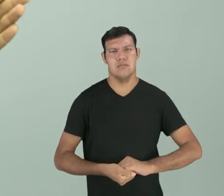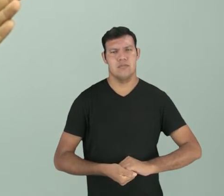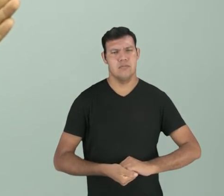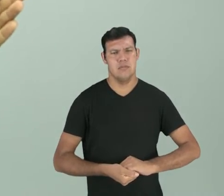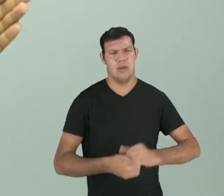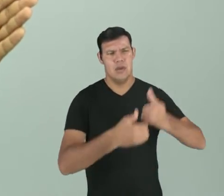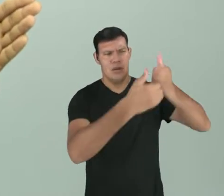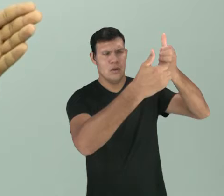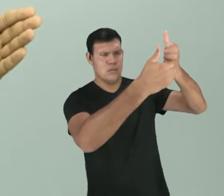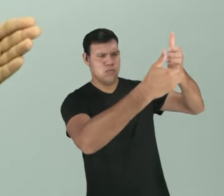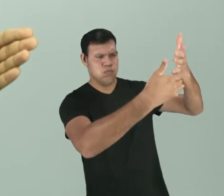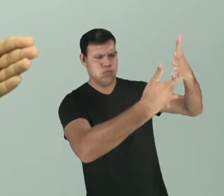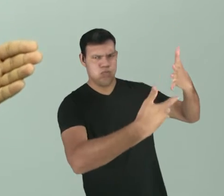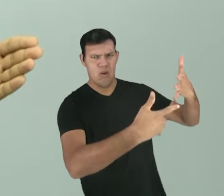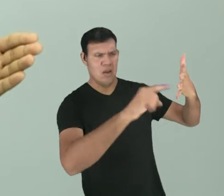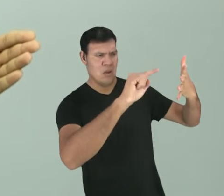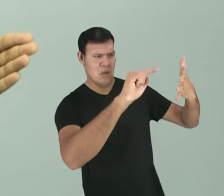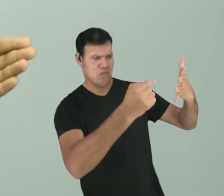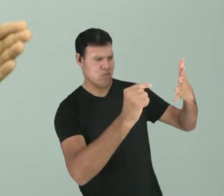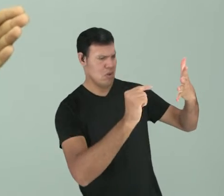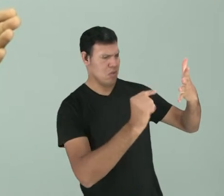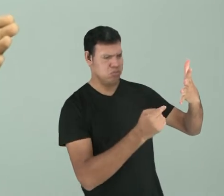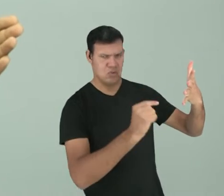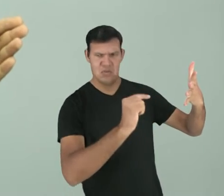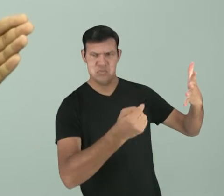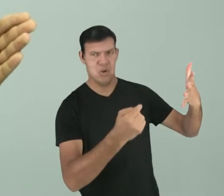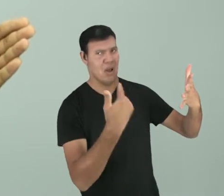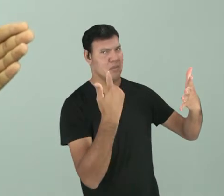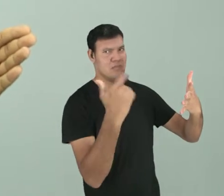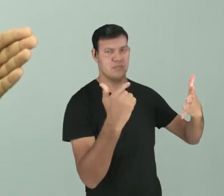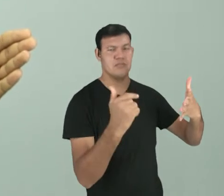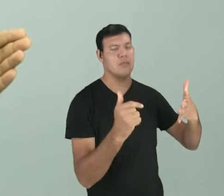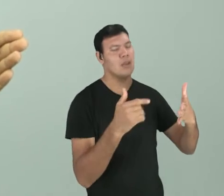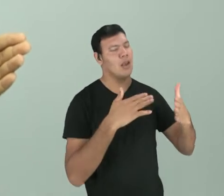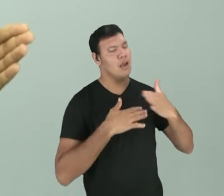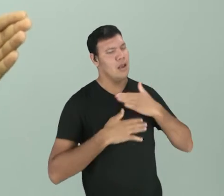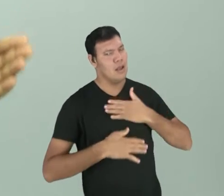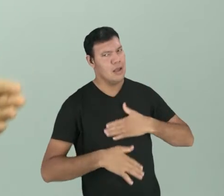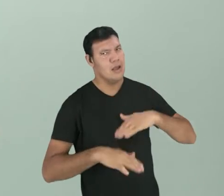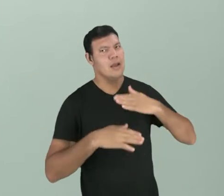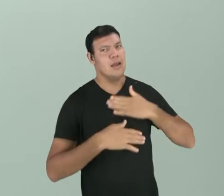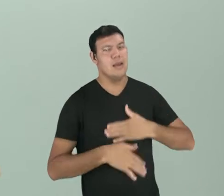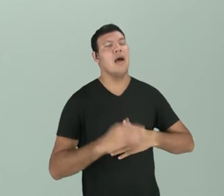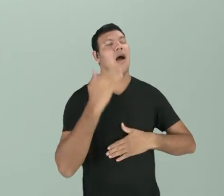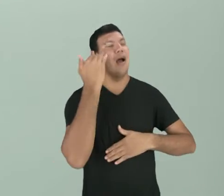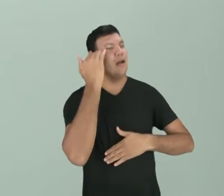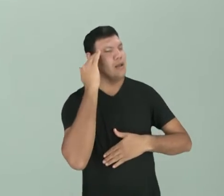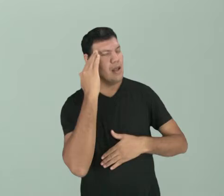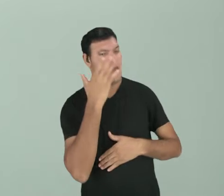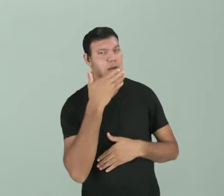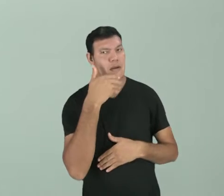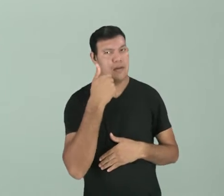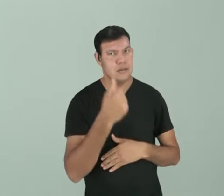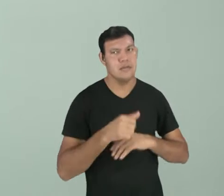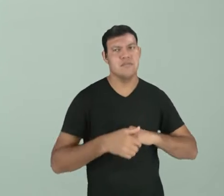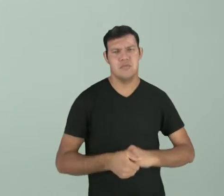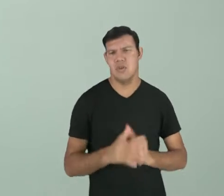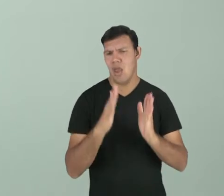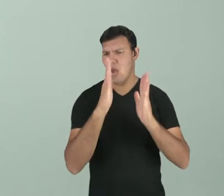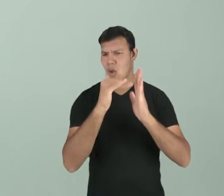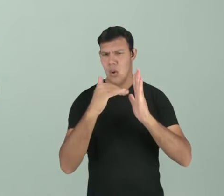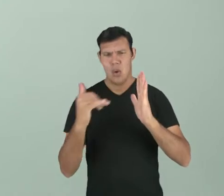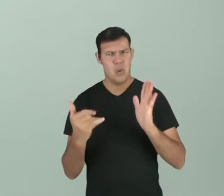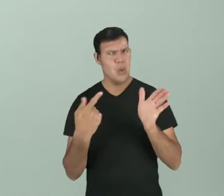inteira, sem pausas de vírgula. Tá? E você tem que ler com calma, com cuidado para compreender. Então é uma questão mais de